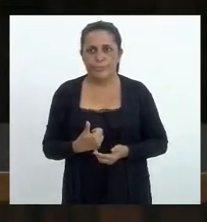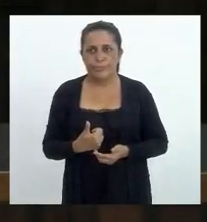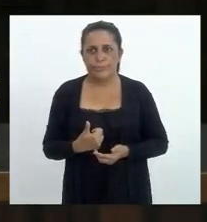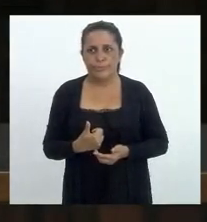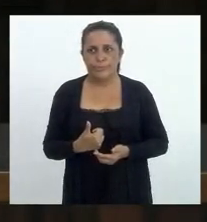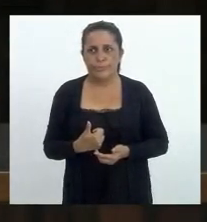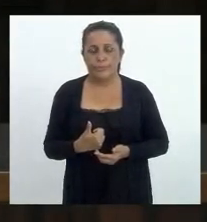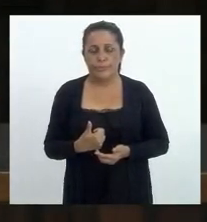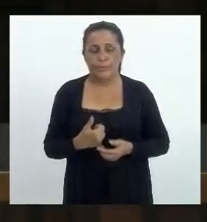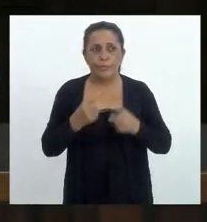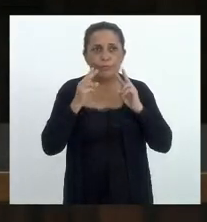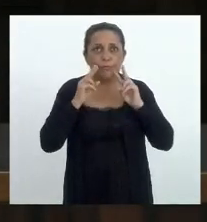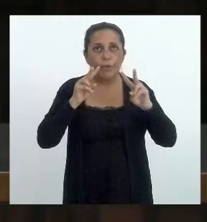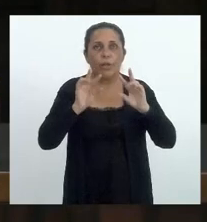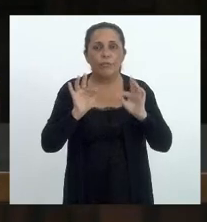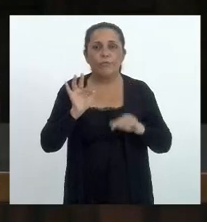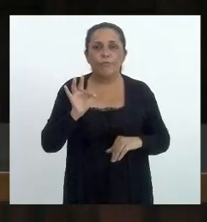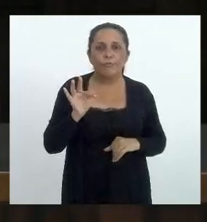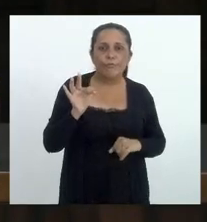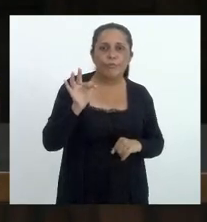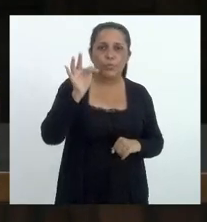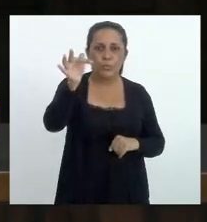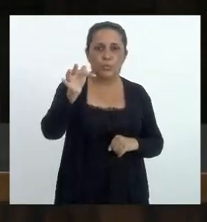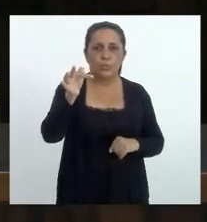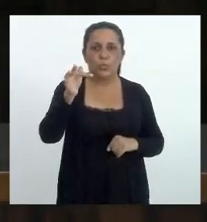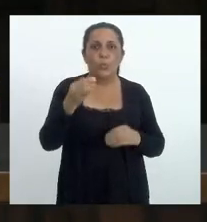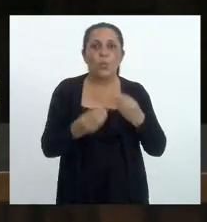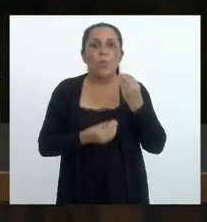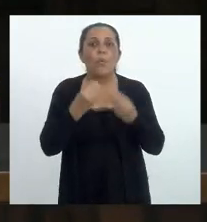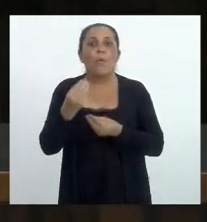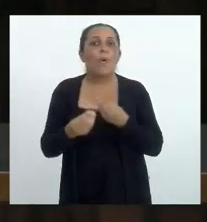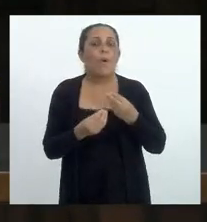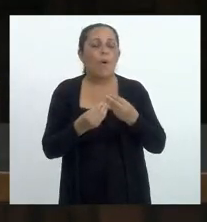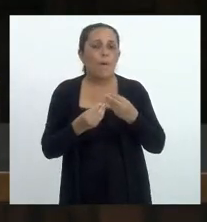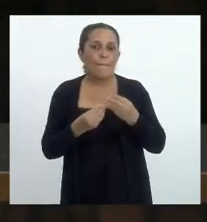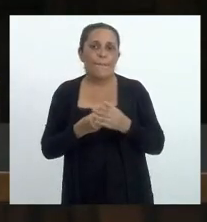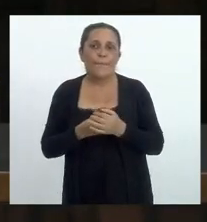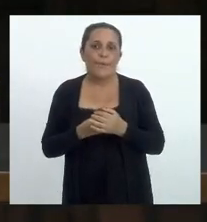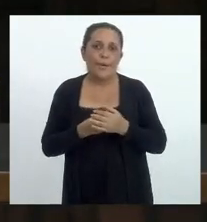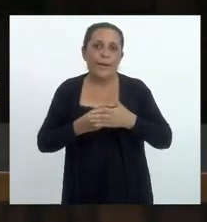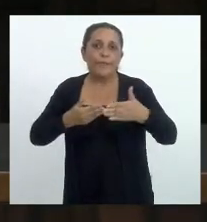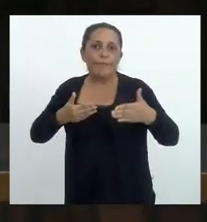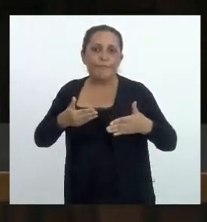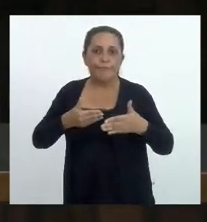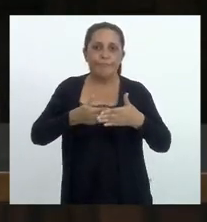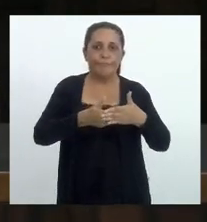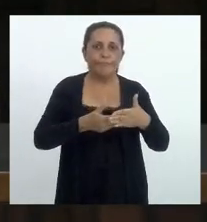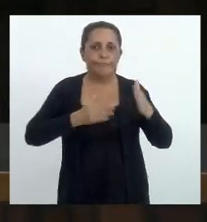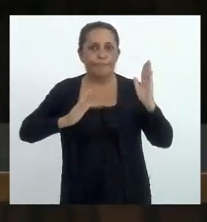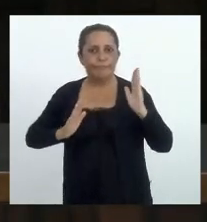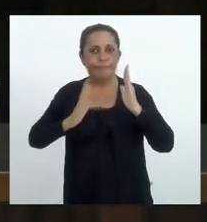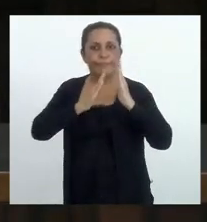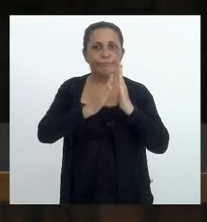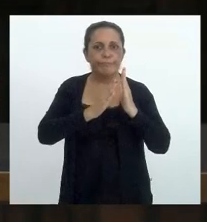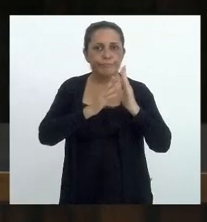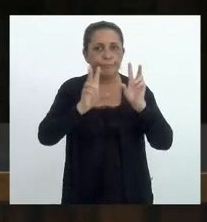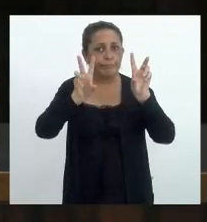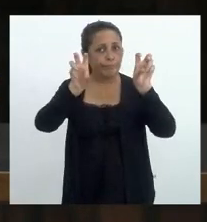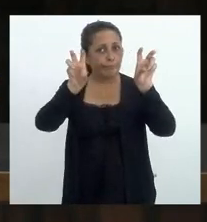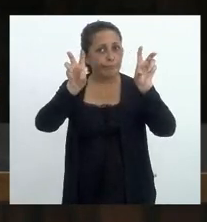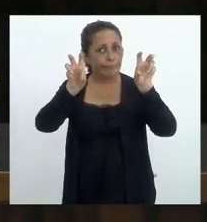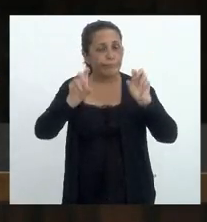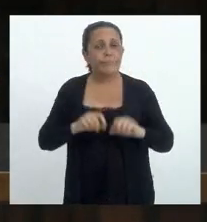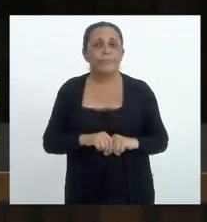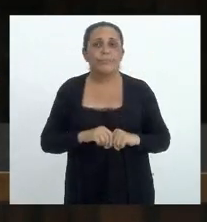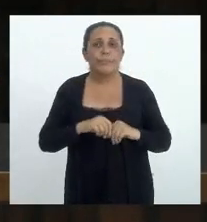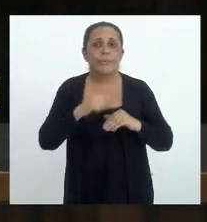e olhando para o futuro, como enfrentar essas hipóteses aumentando